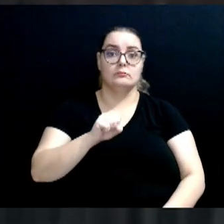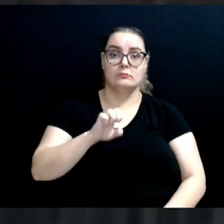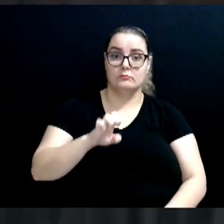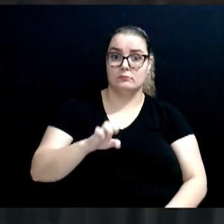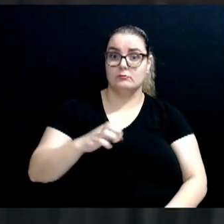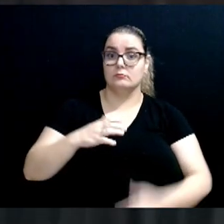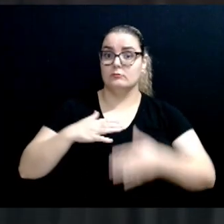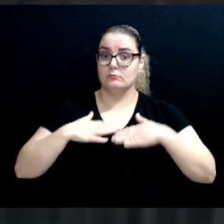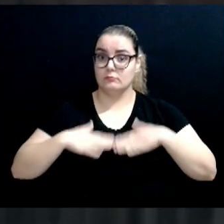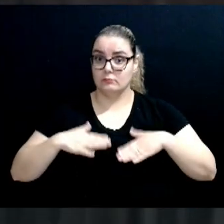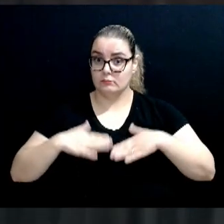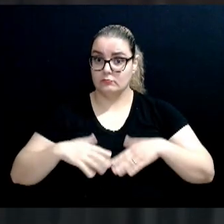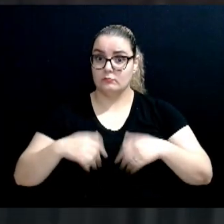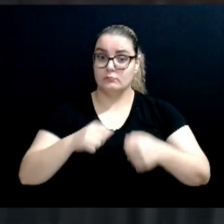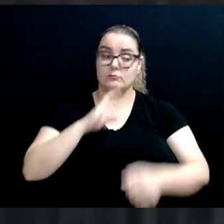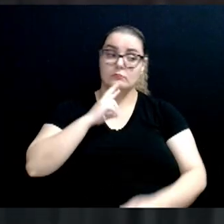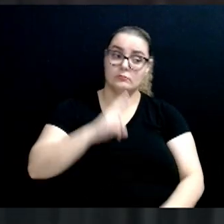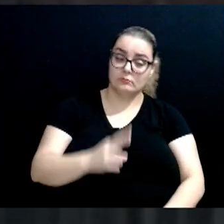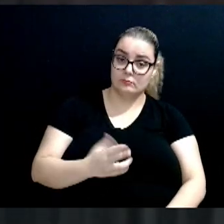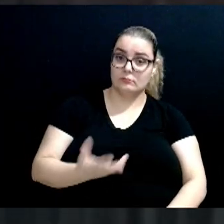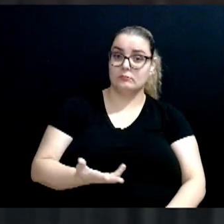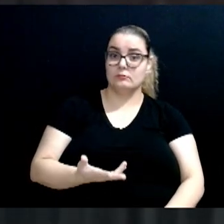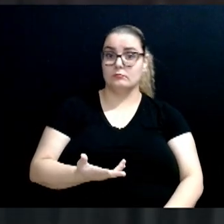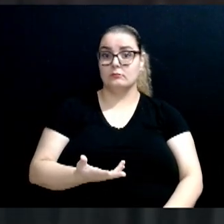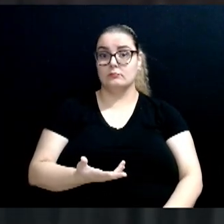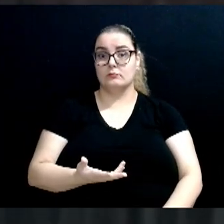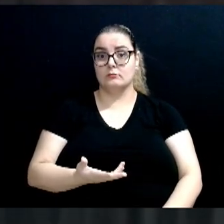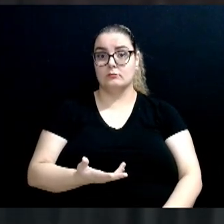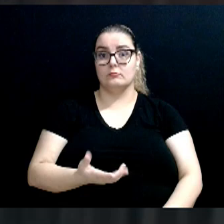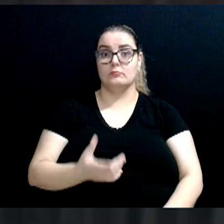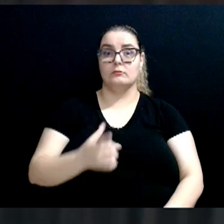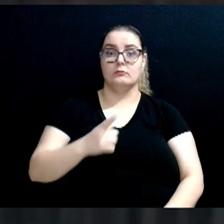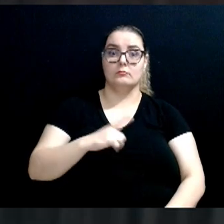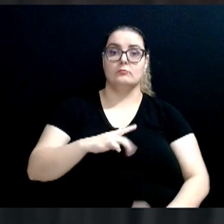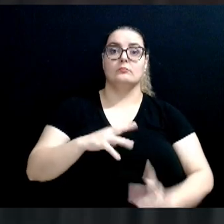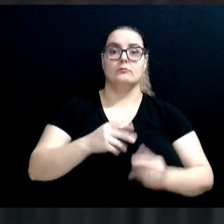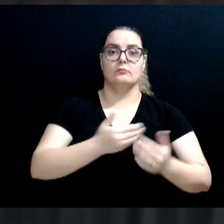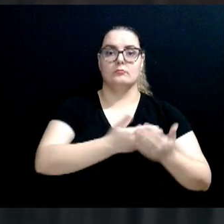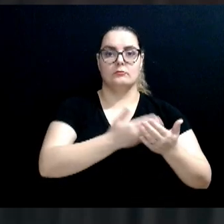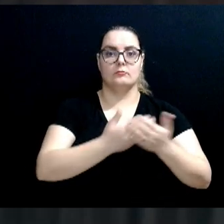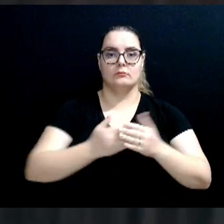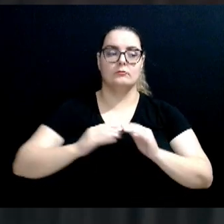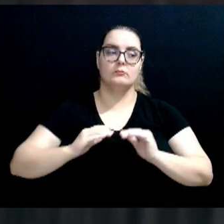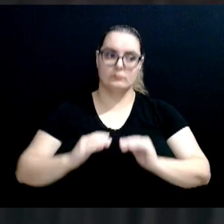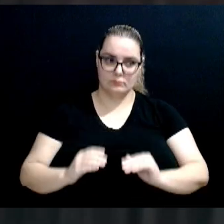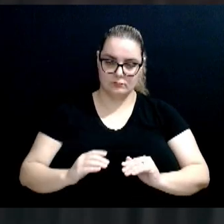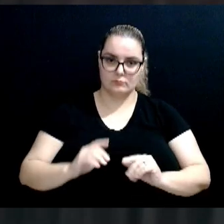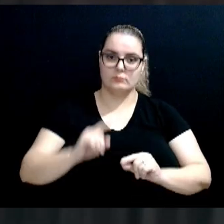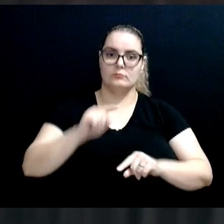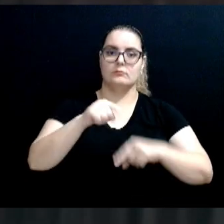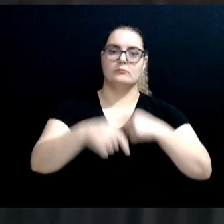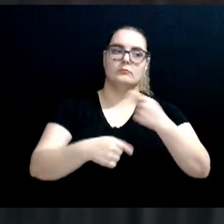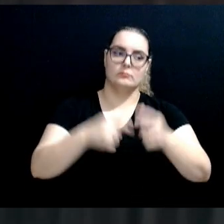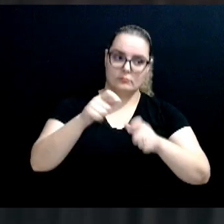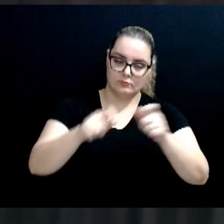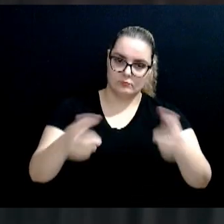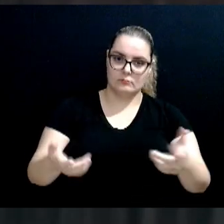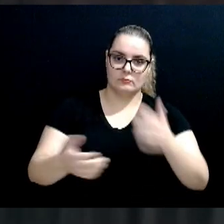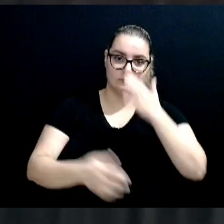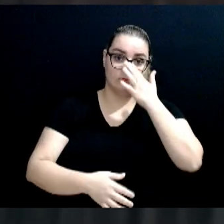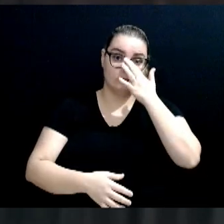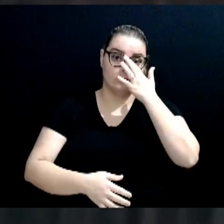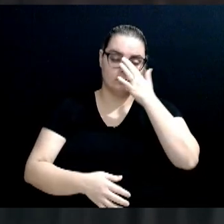dessa resposta, ou seja, existe também todo um estudo também do comportamento do outro. Então, para a família que viveu